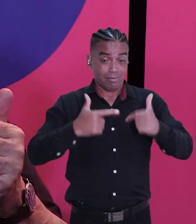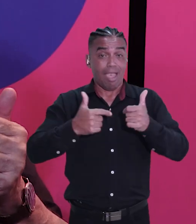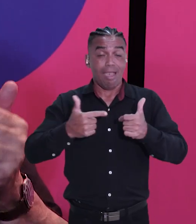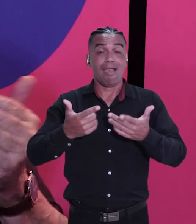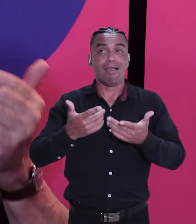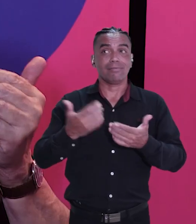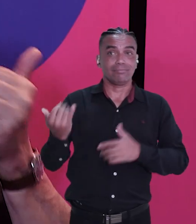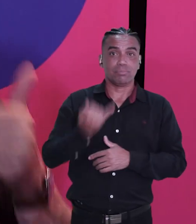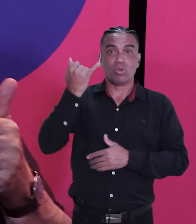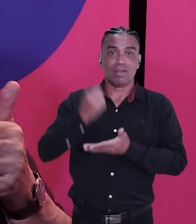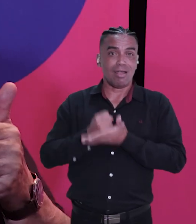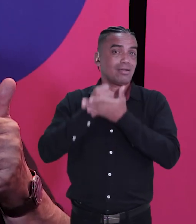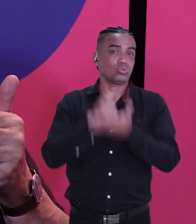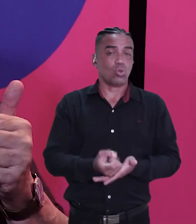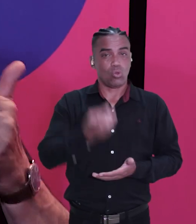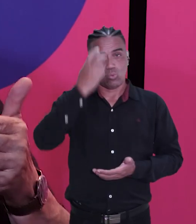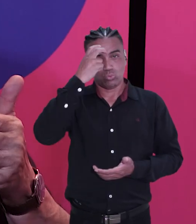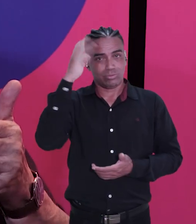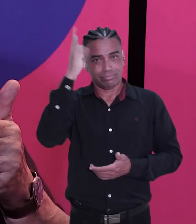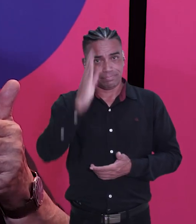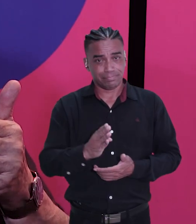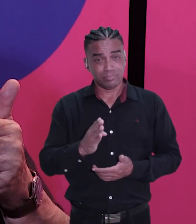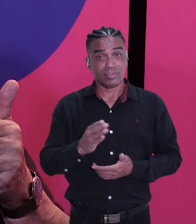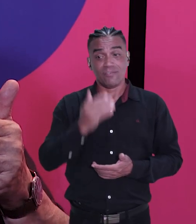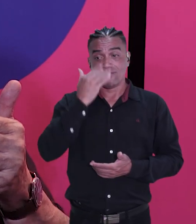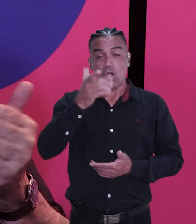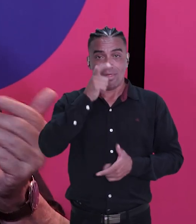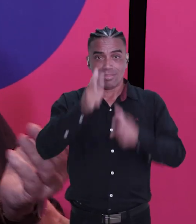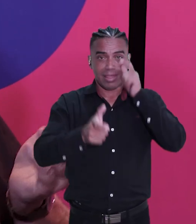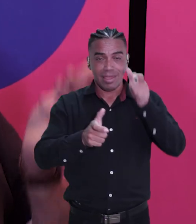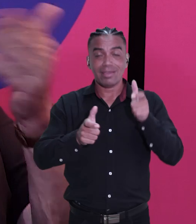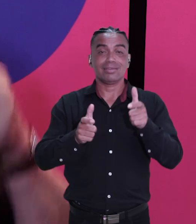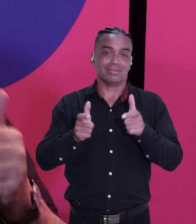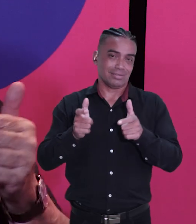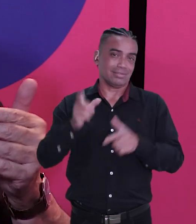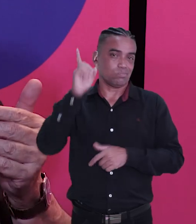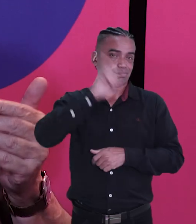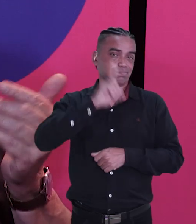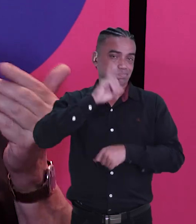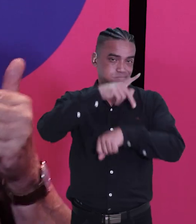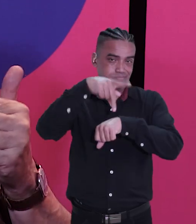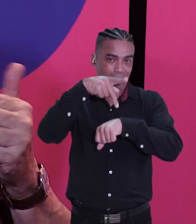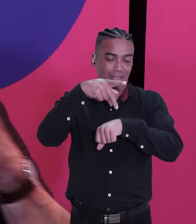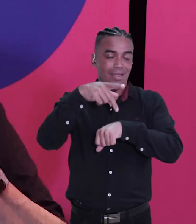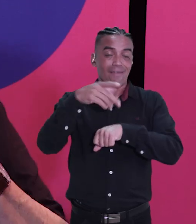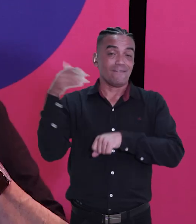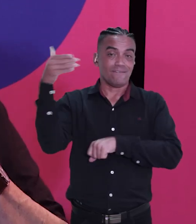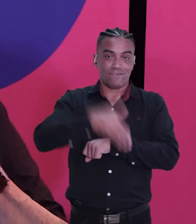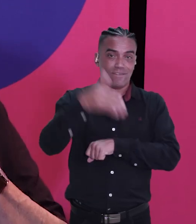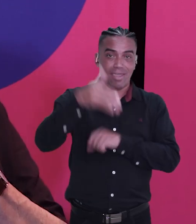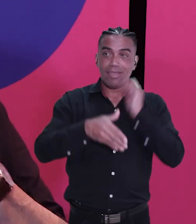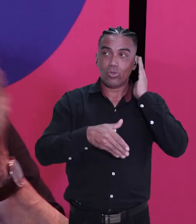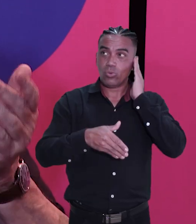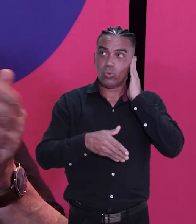guerra, e tiveram grande importância benéfica para a cultura brasileira, fora os interesses dos americanos, né, que vieram para cá